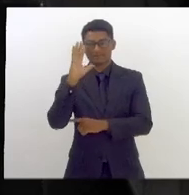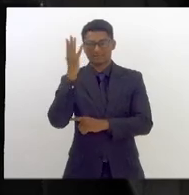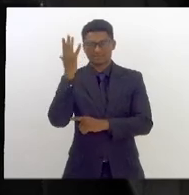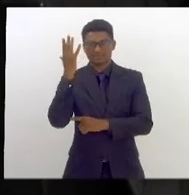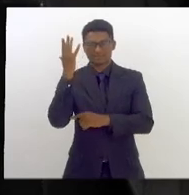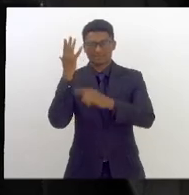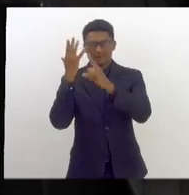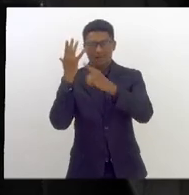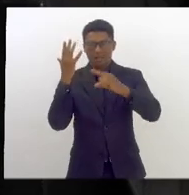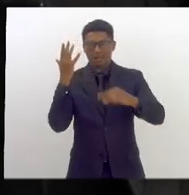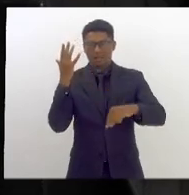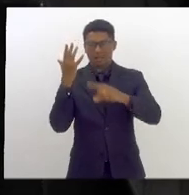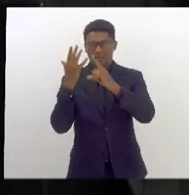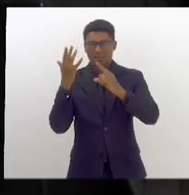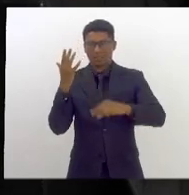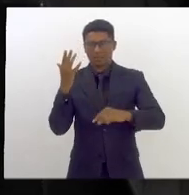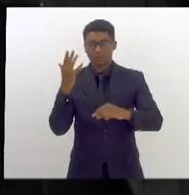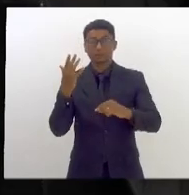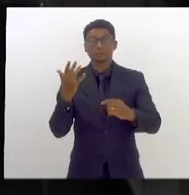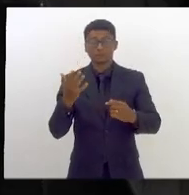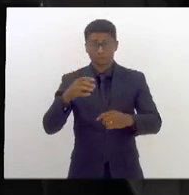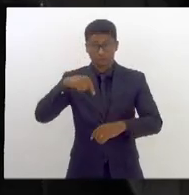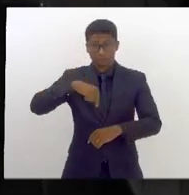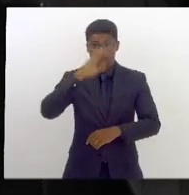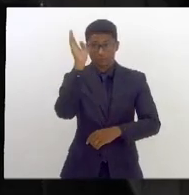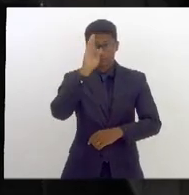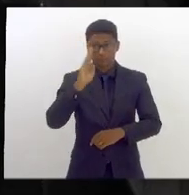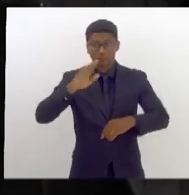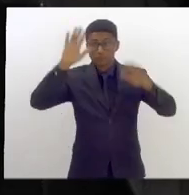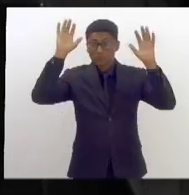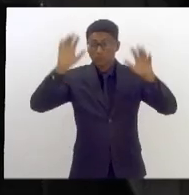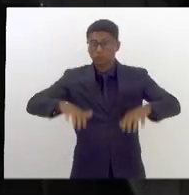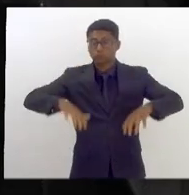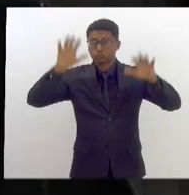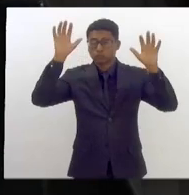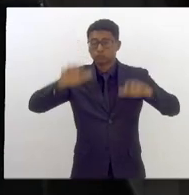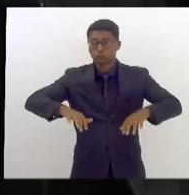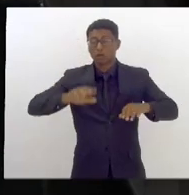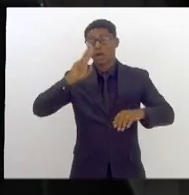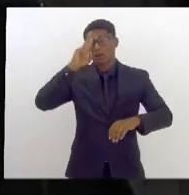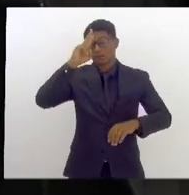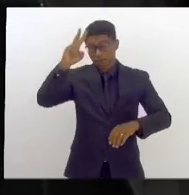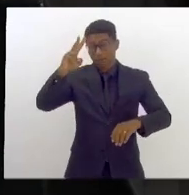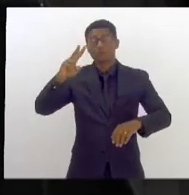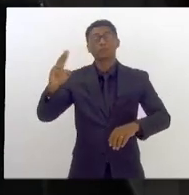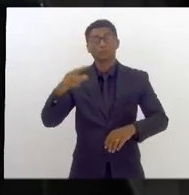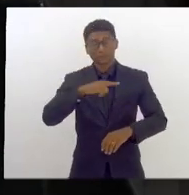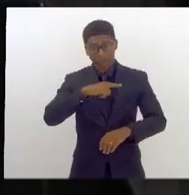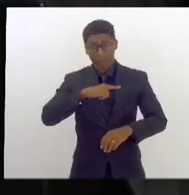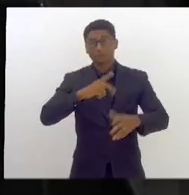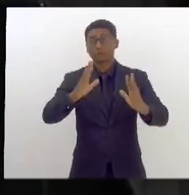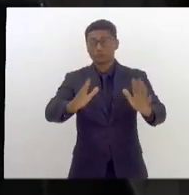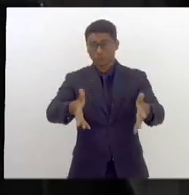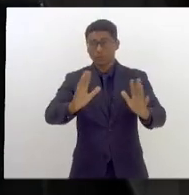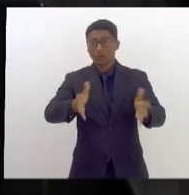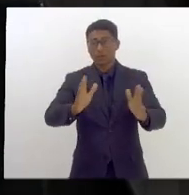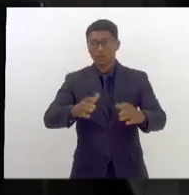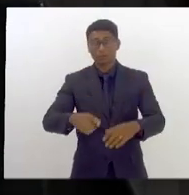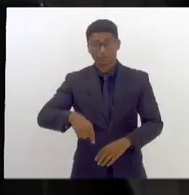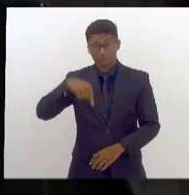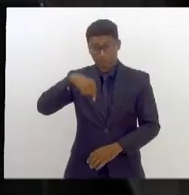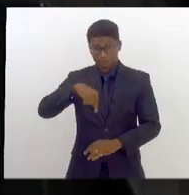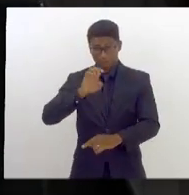sobre o nosso país mas em especial no nosso